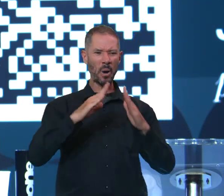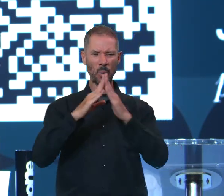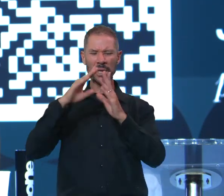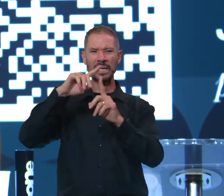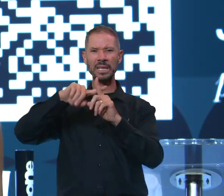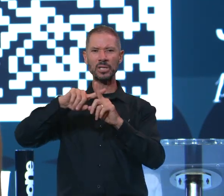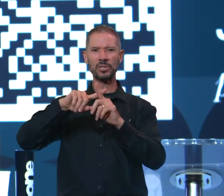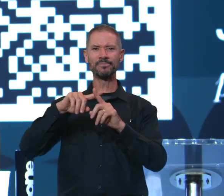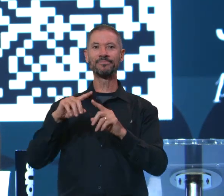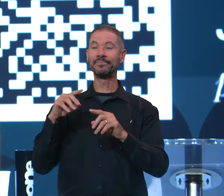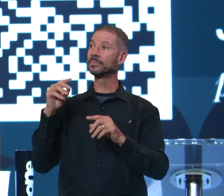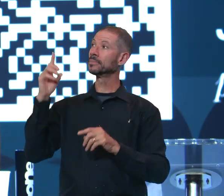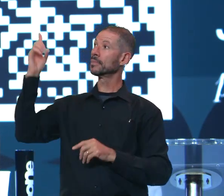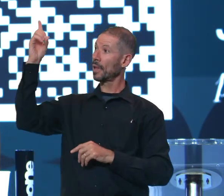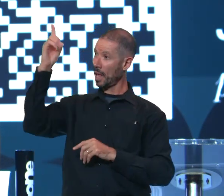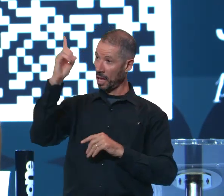Cristo.